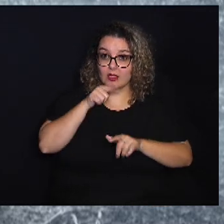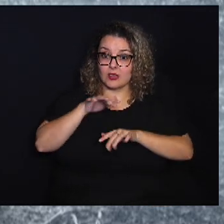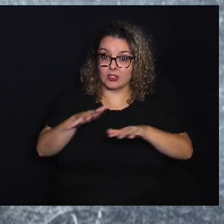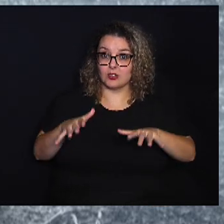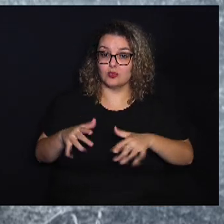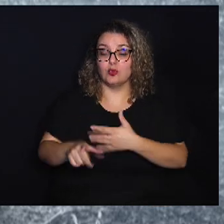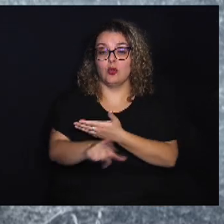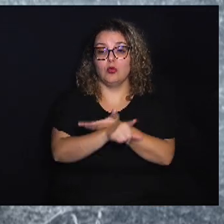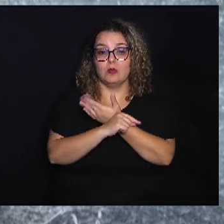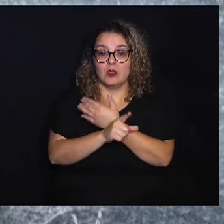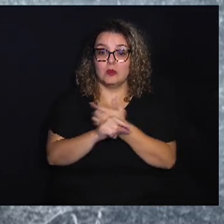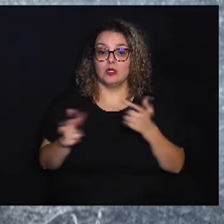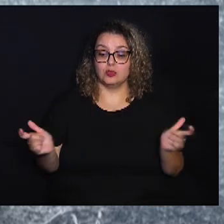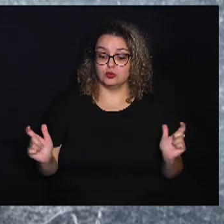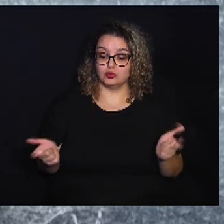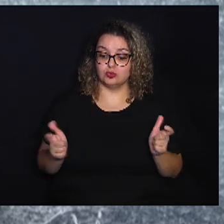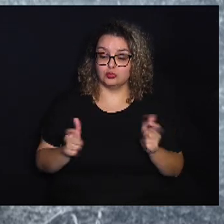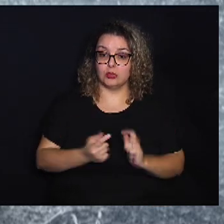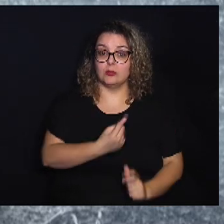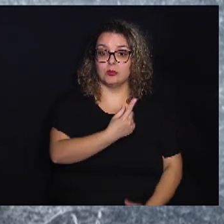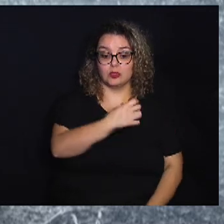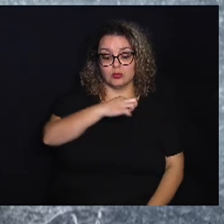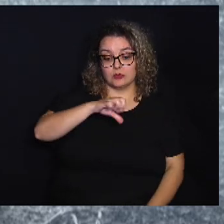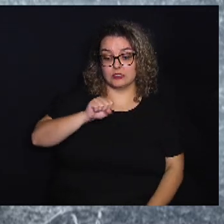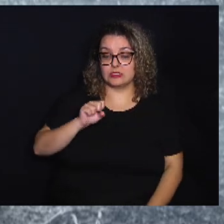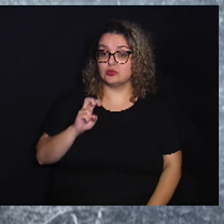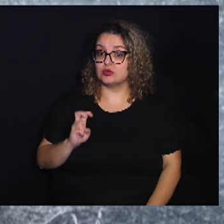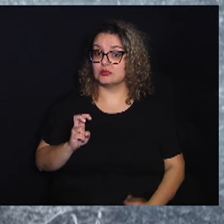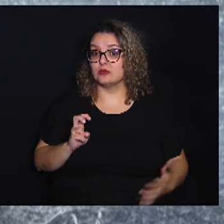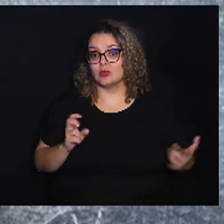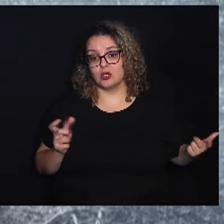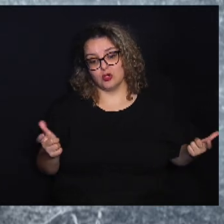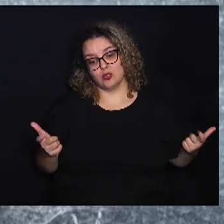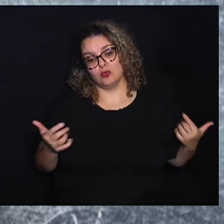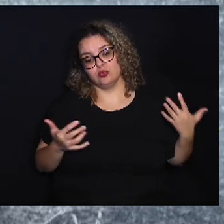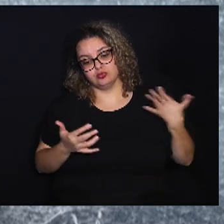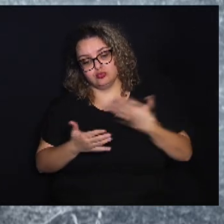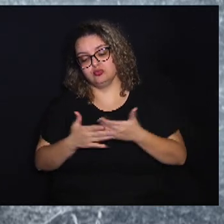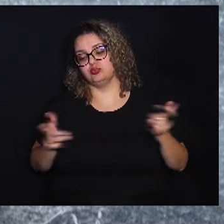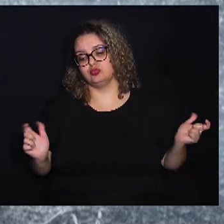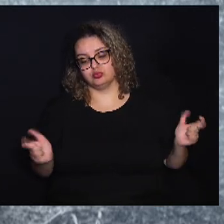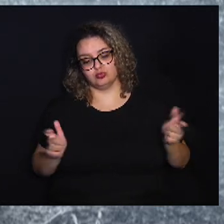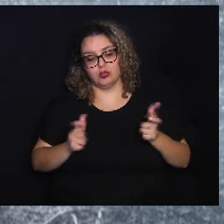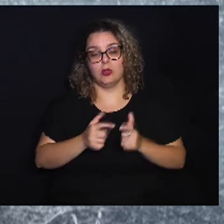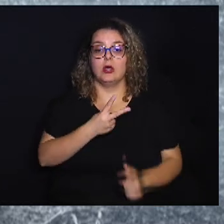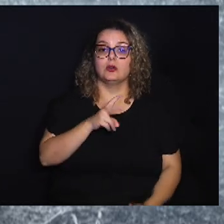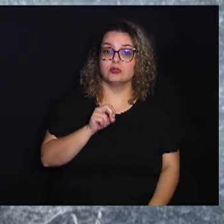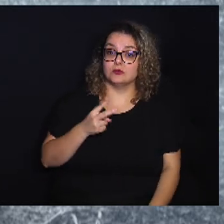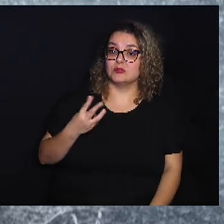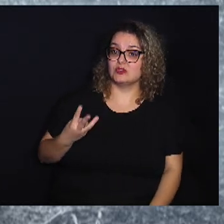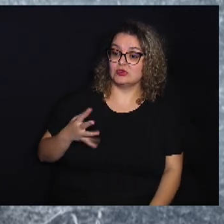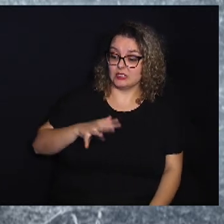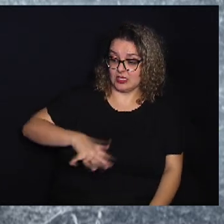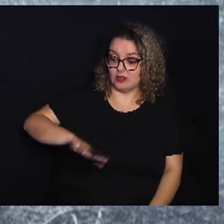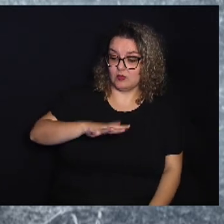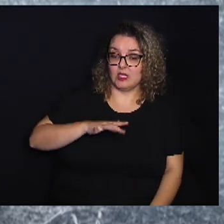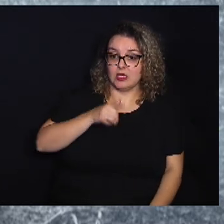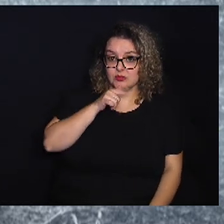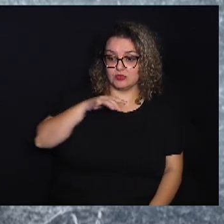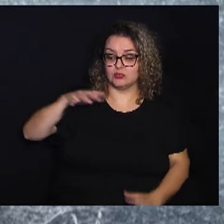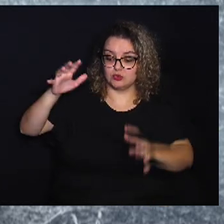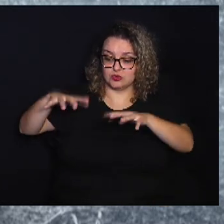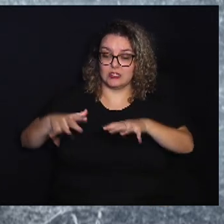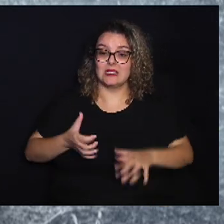Pantanal vem diminuindo desde 1985. Em 2023, a área alagada ficou